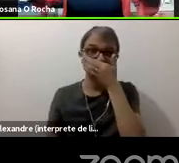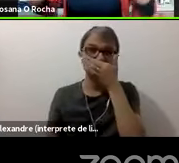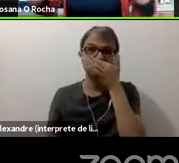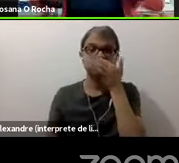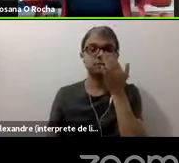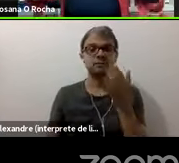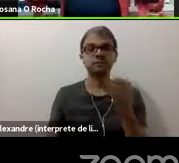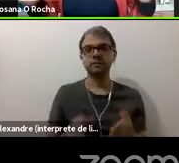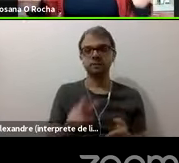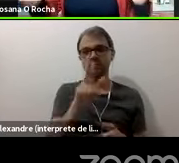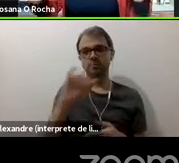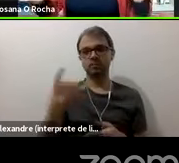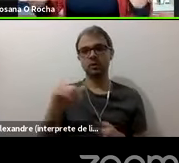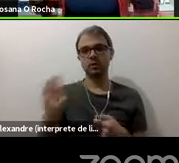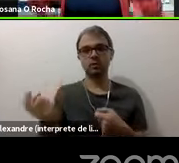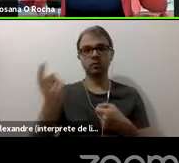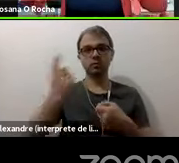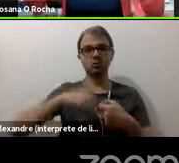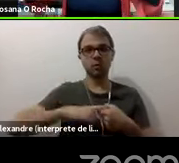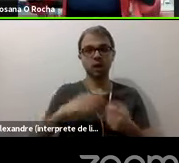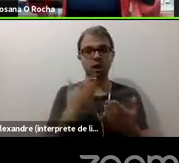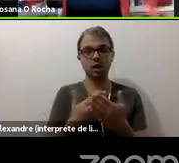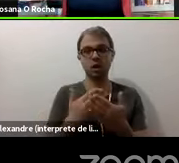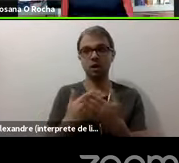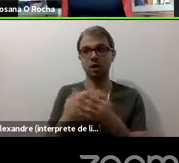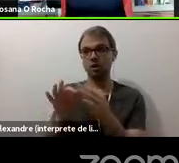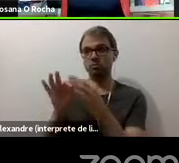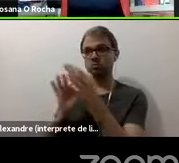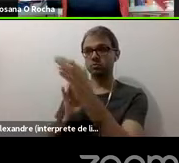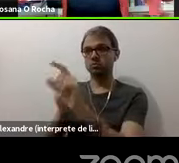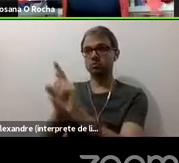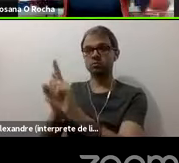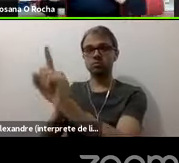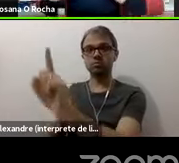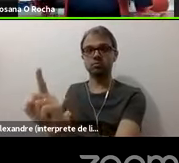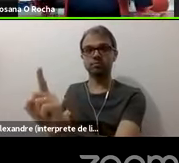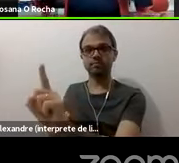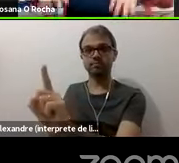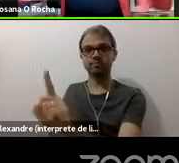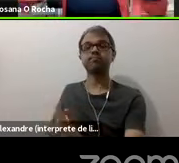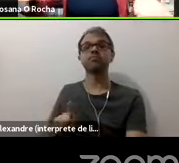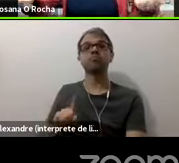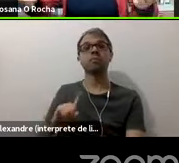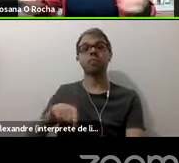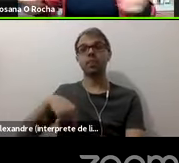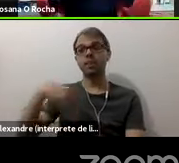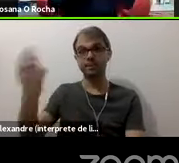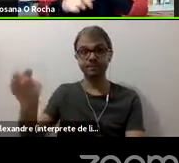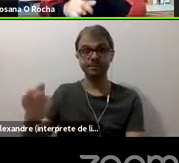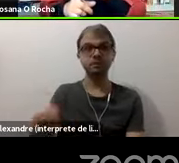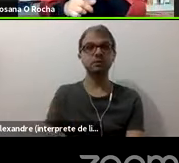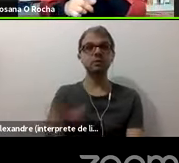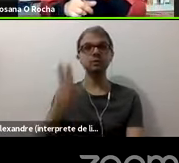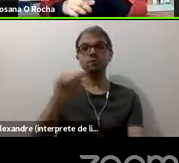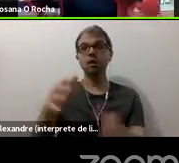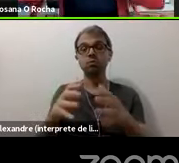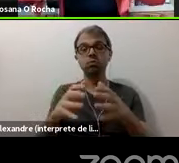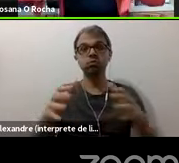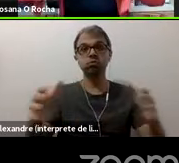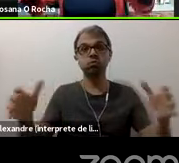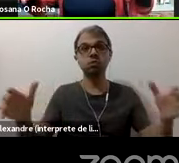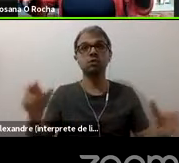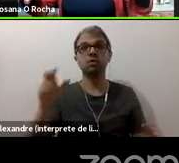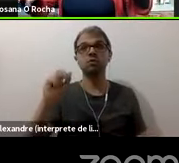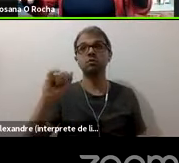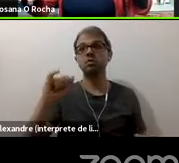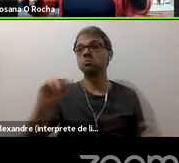Inicia o retorno com 35% dos alunos. Dando certo um mês, vai para 70%. Dando certo um mês, vai para 100%. Mas se alguém estiver contaminado, a